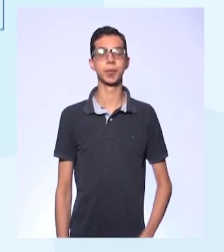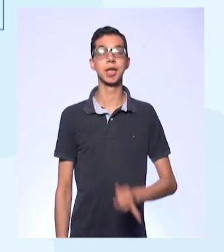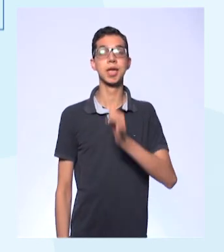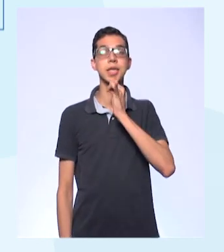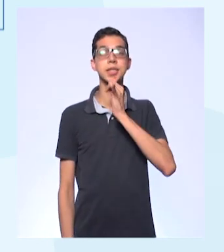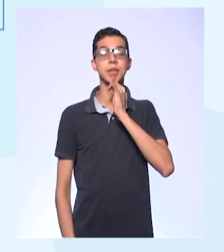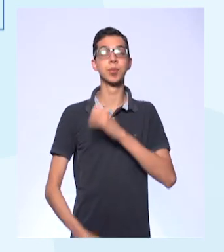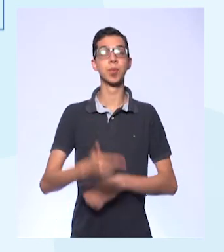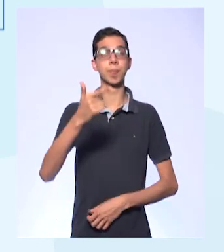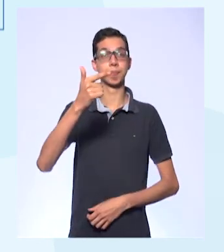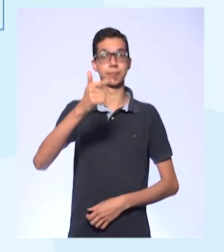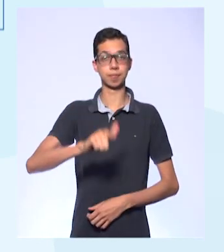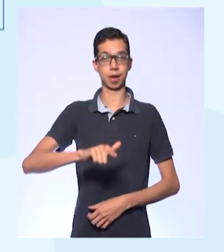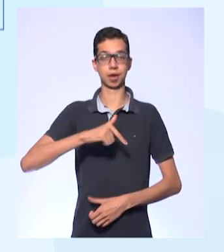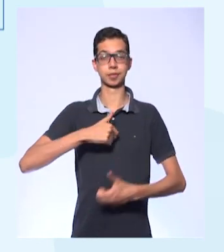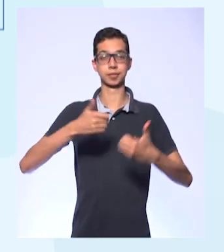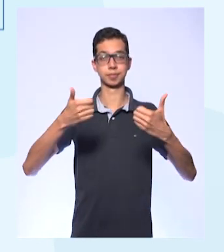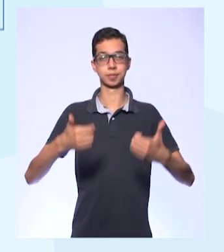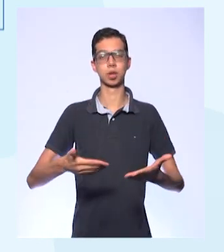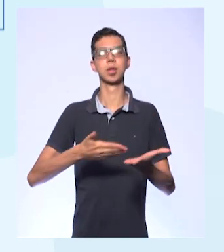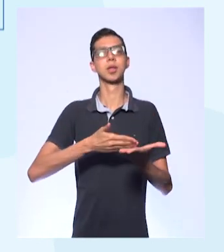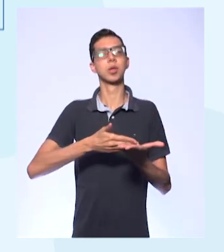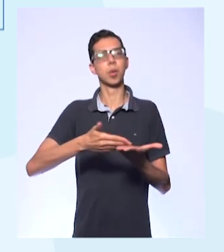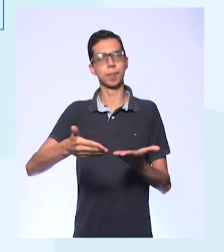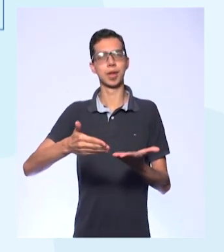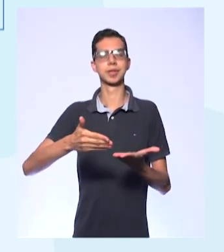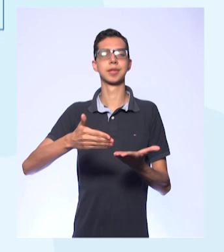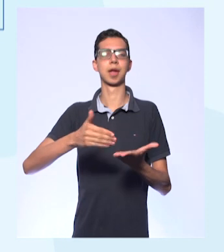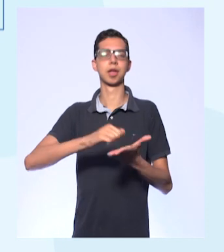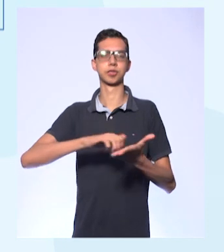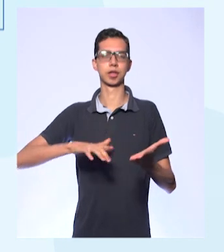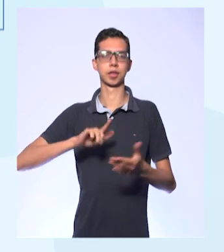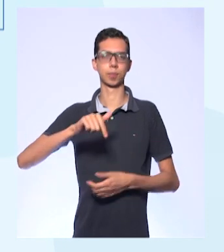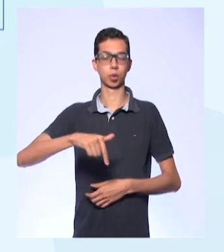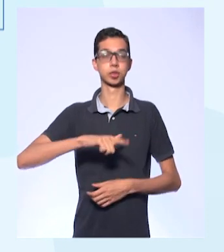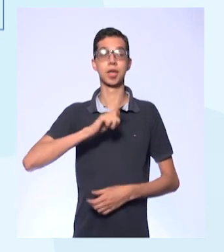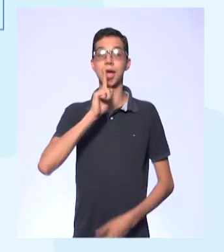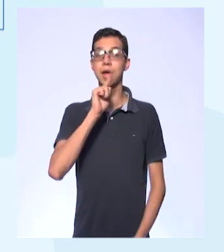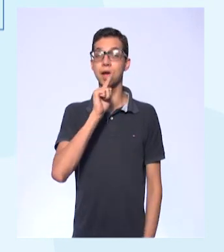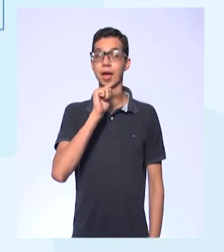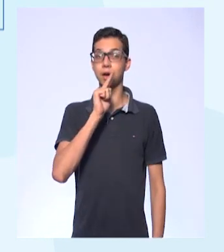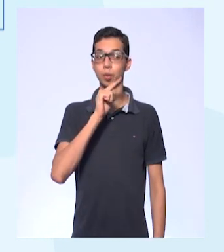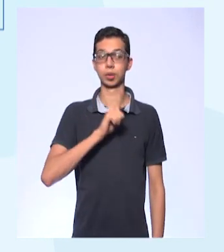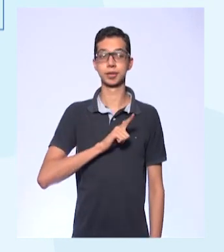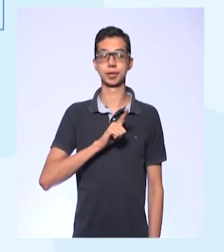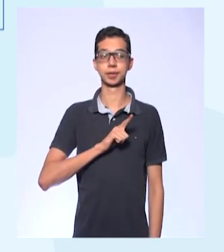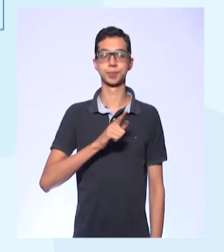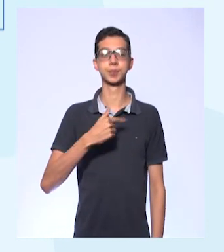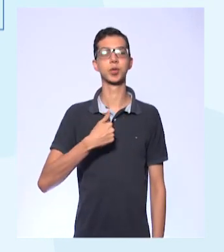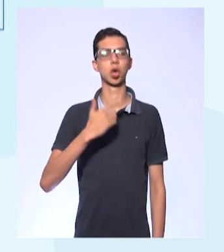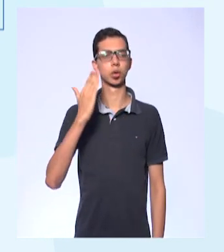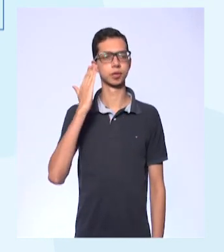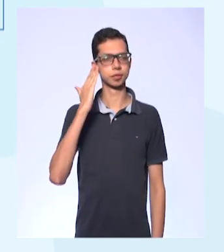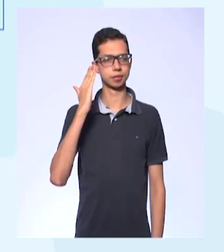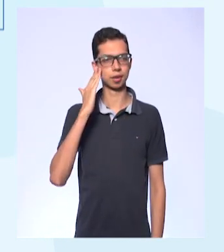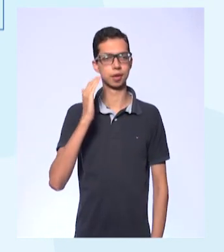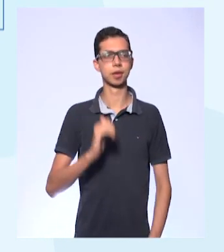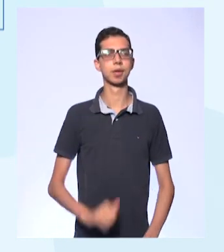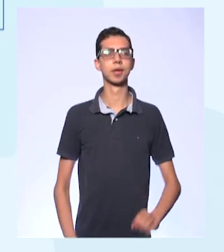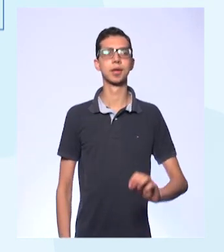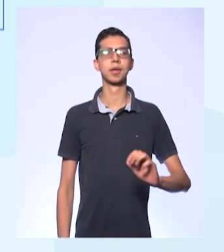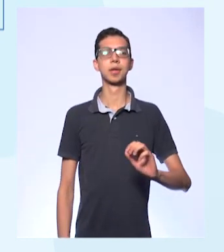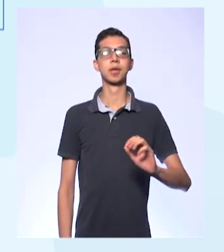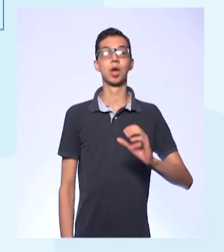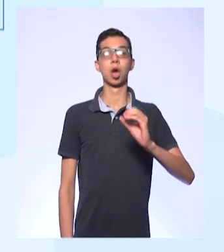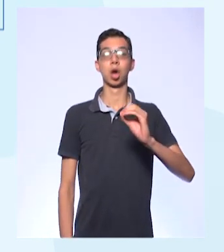para a gente poder dar início às nossas atividades. Eu tenho ali a água. Eu sei que a água é composta por oxigênio e